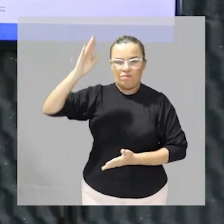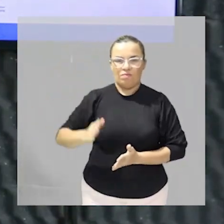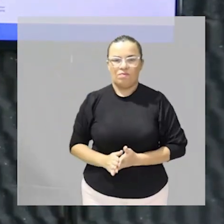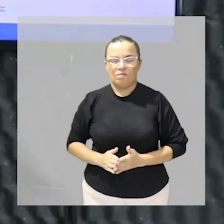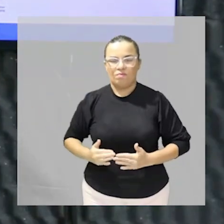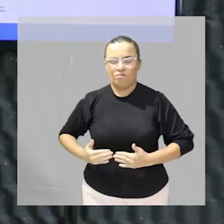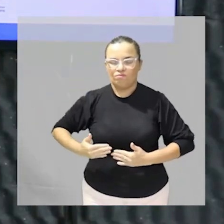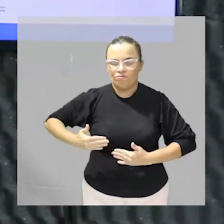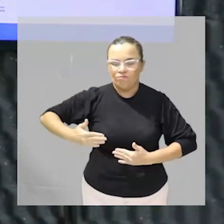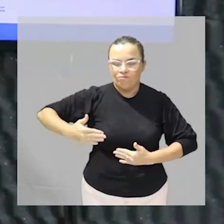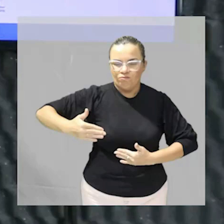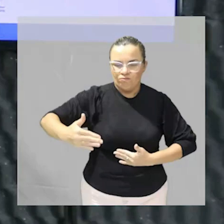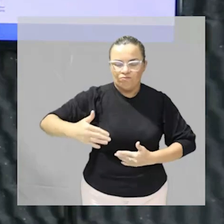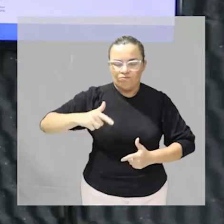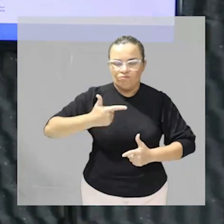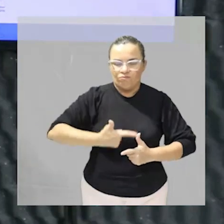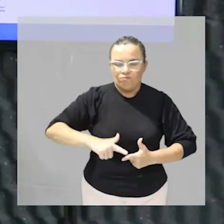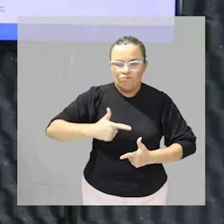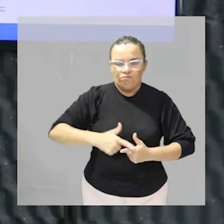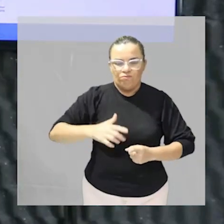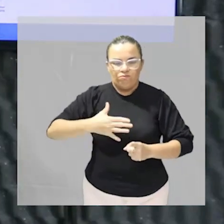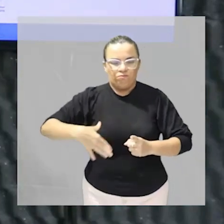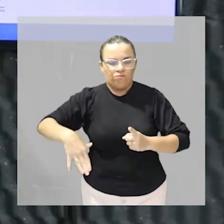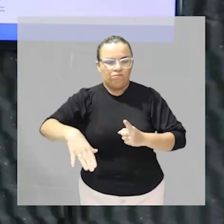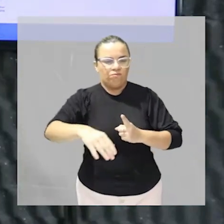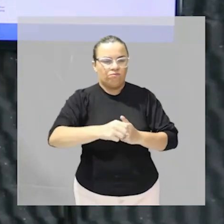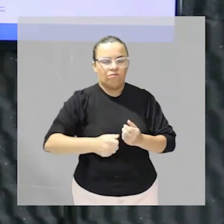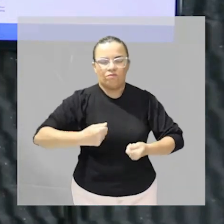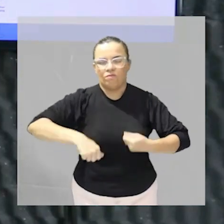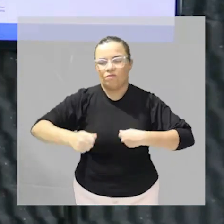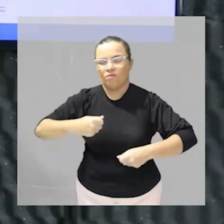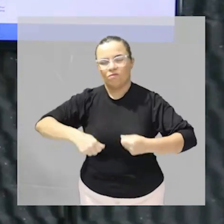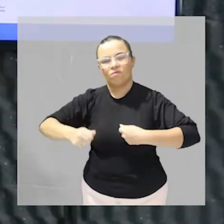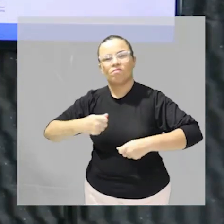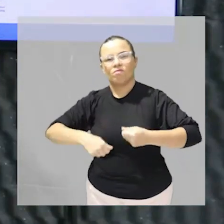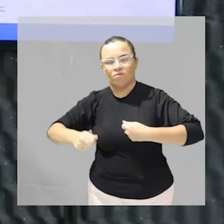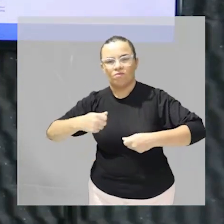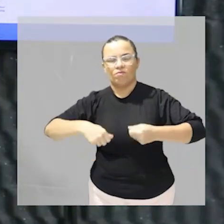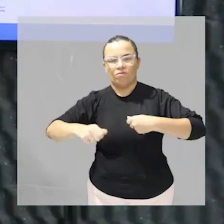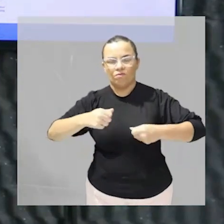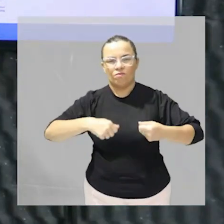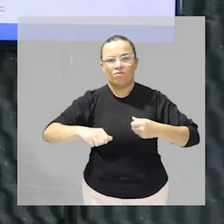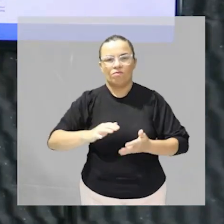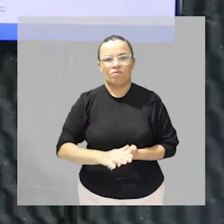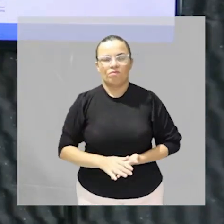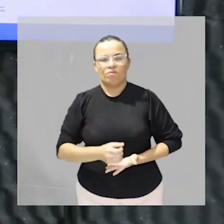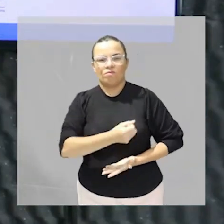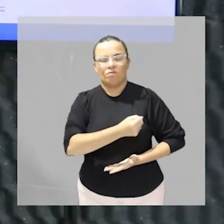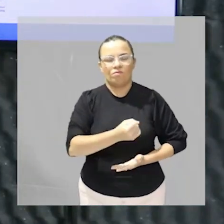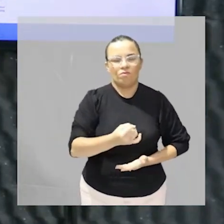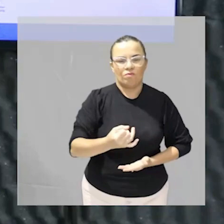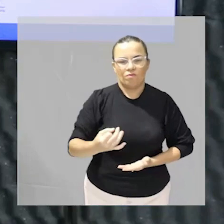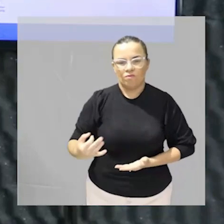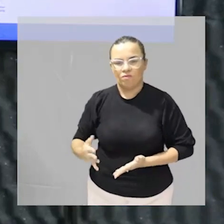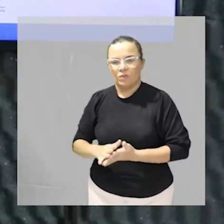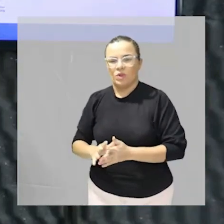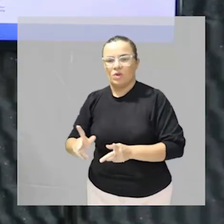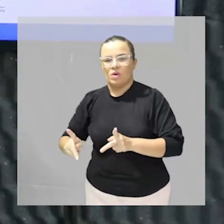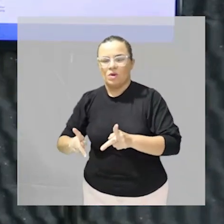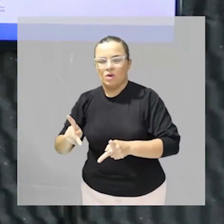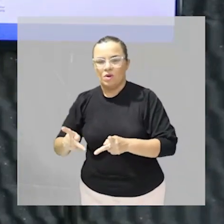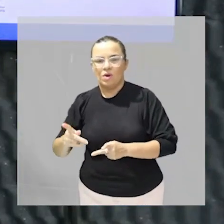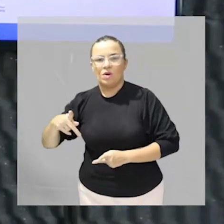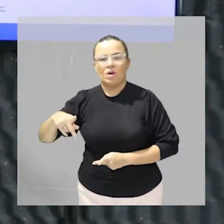uma crise socioeconômica, onde você tinha um número de plebeus muito grande